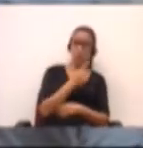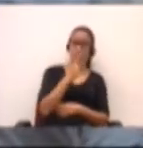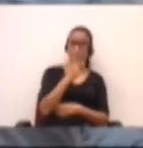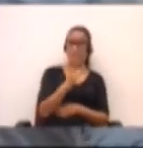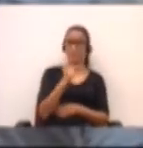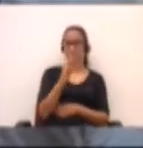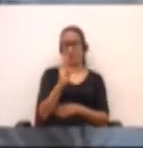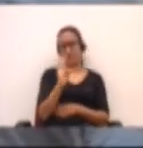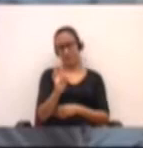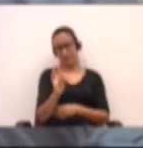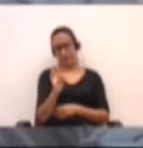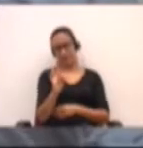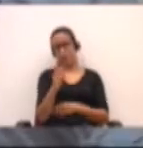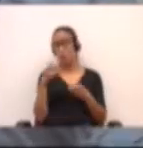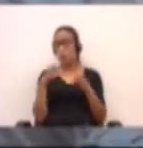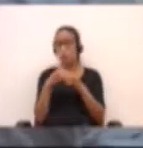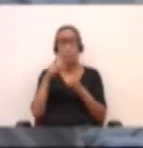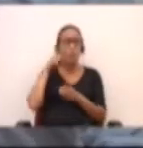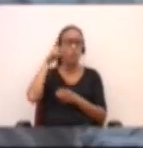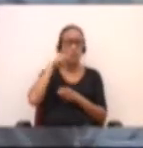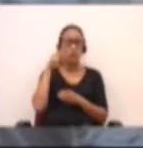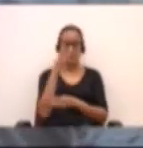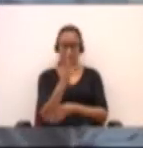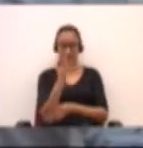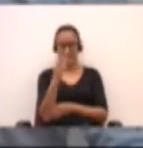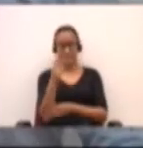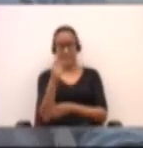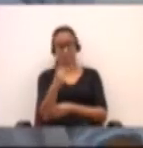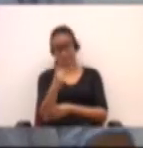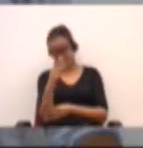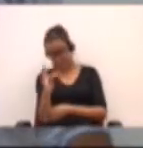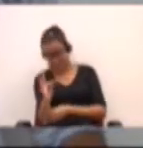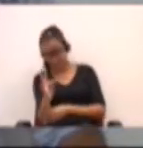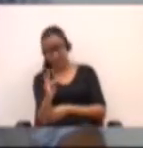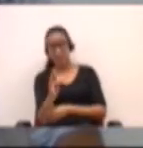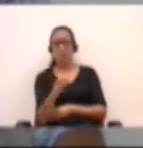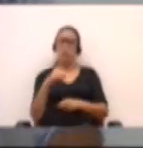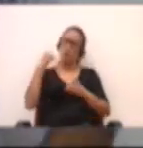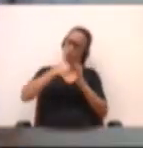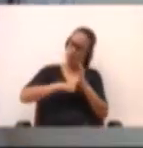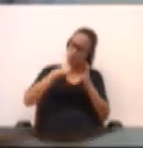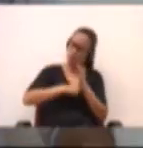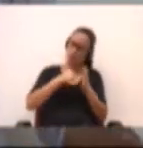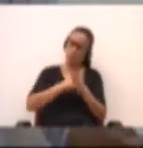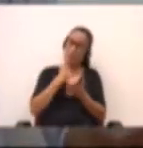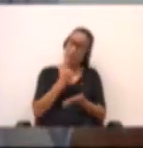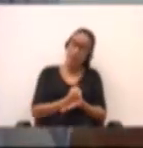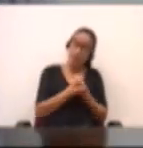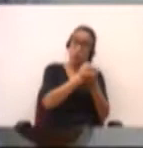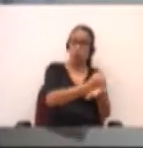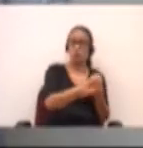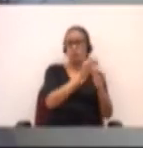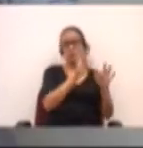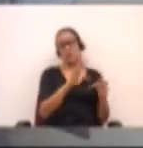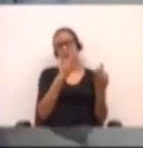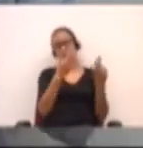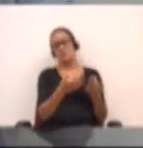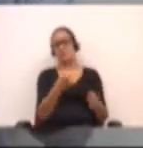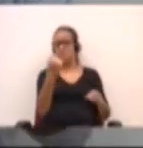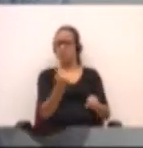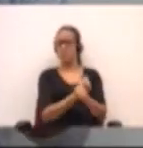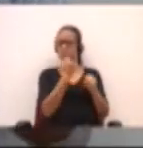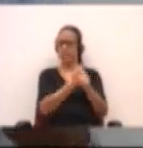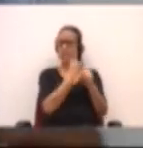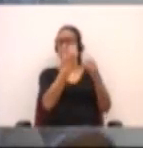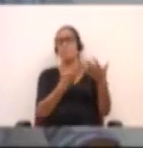inclinação política pela luta pela reforma agrária no nosso país. Nós entendemos, e é ponto pacífico, e